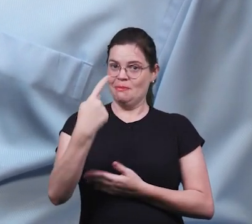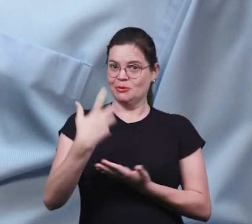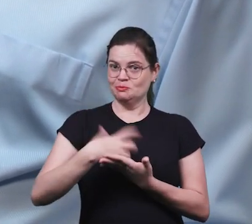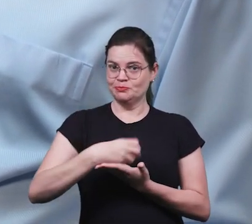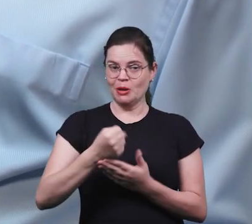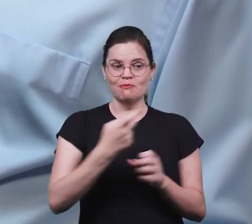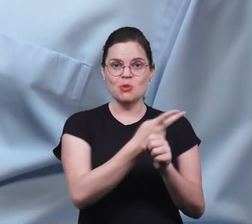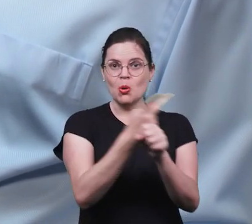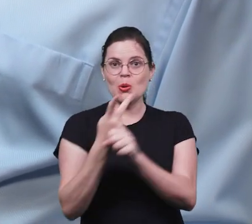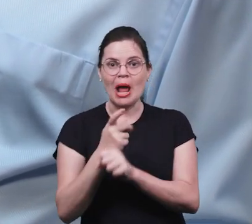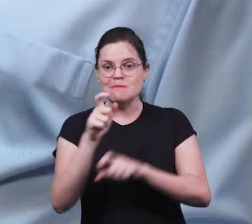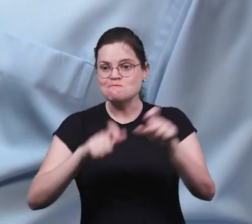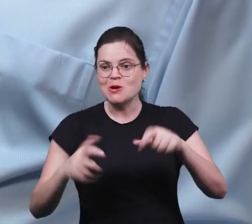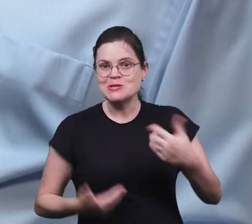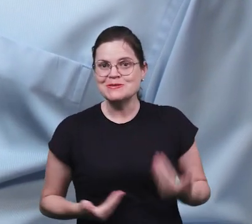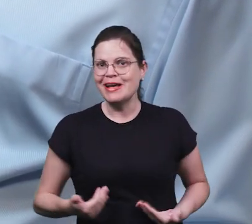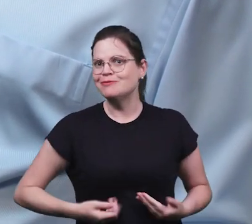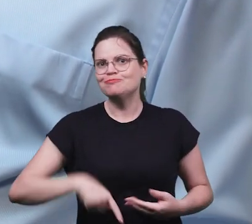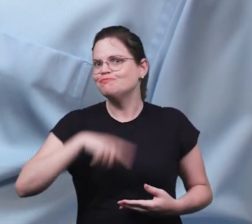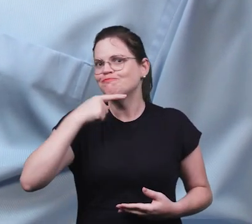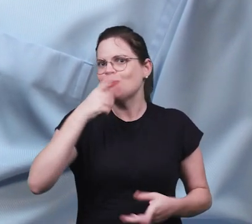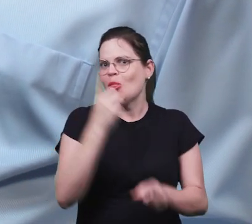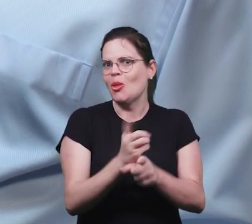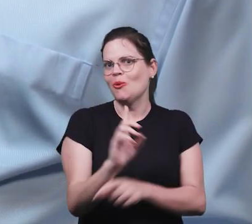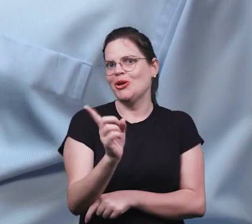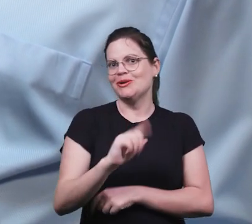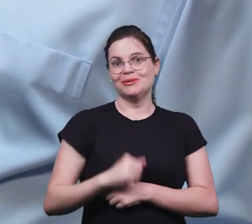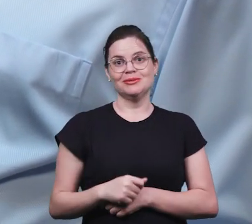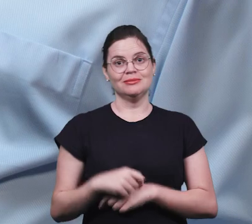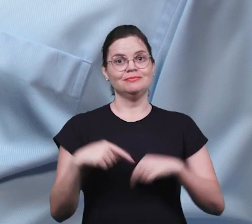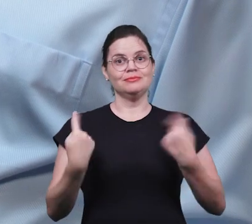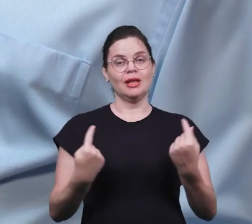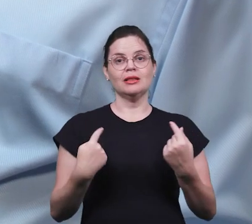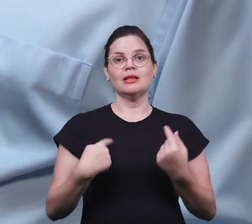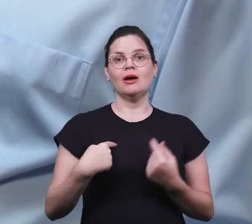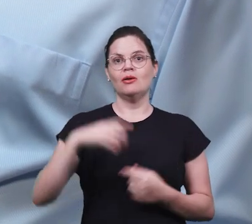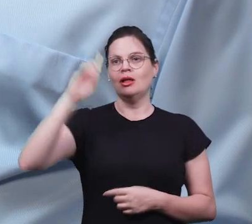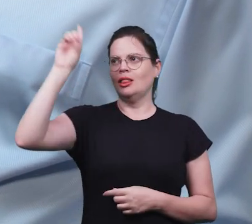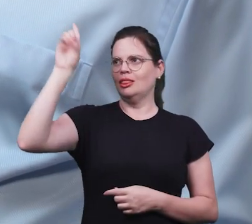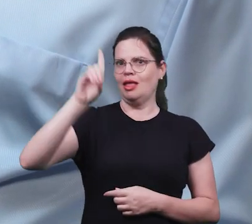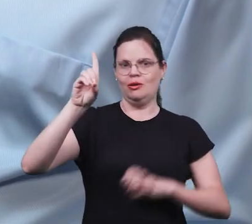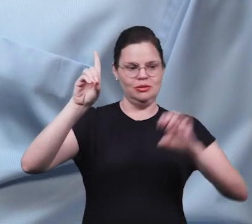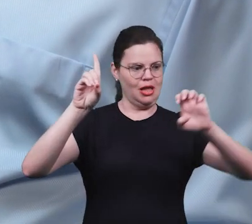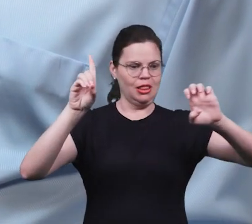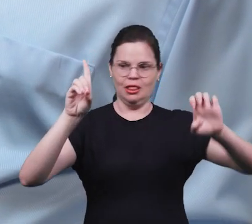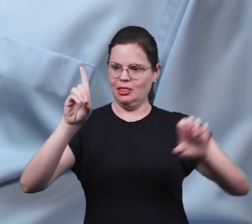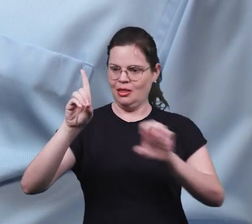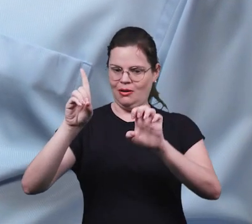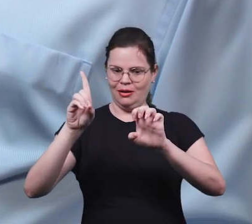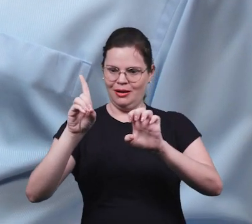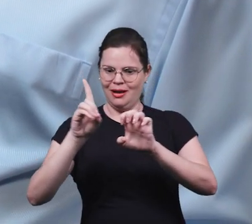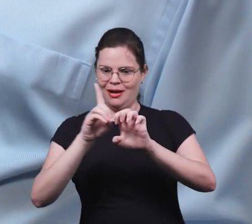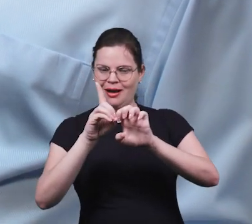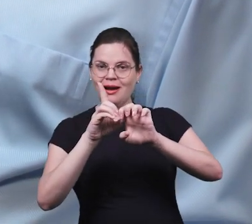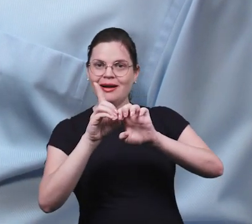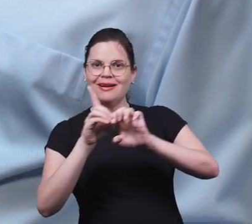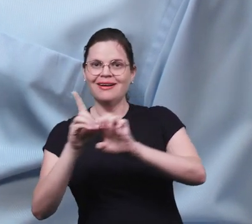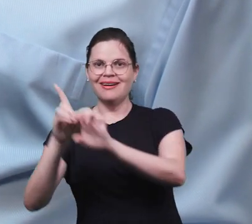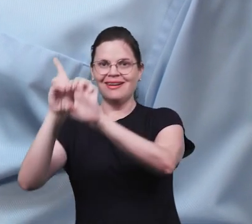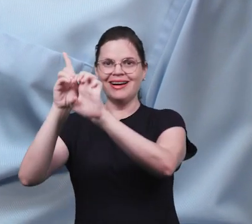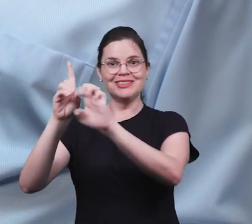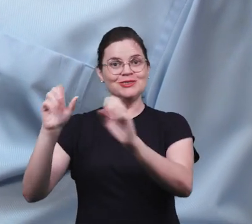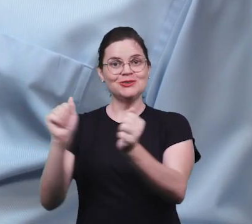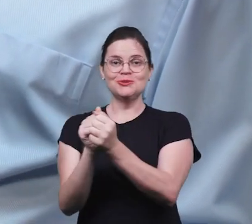Enoque andou com Deus, e esse andar com Deus fala que ele encontrou um caminho. Então é a